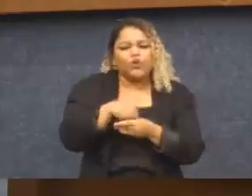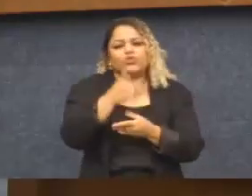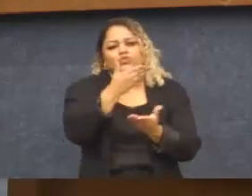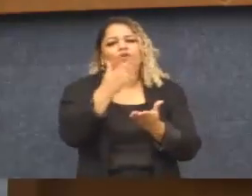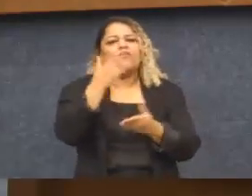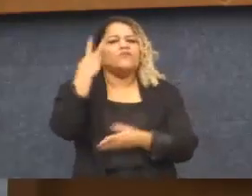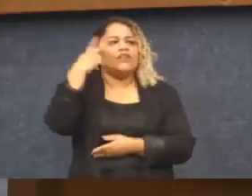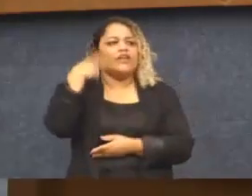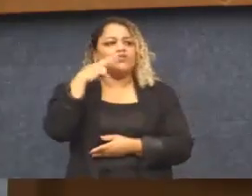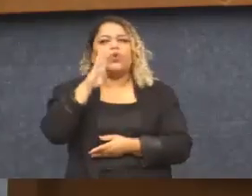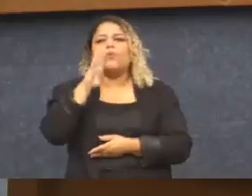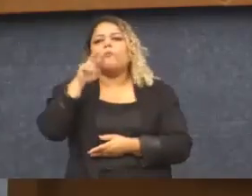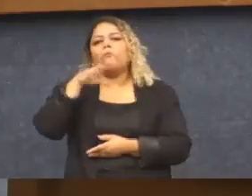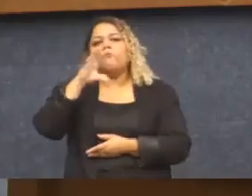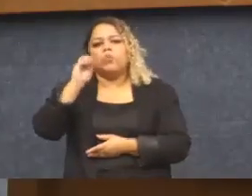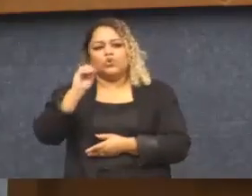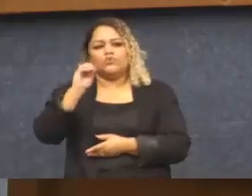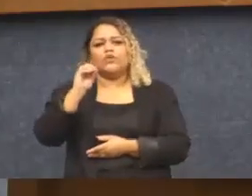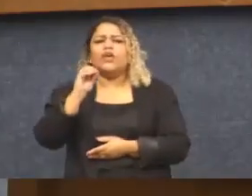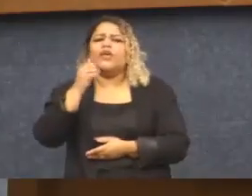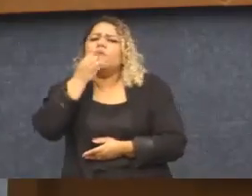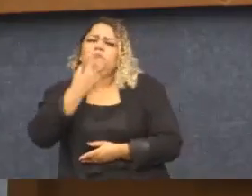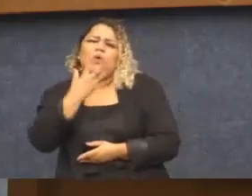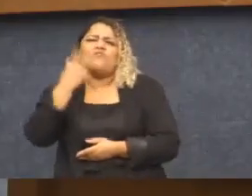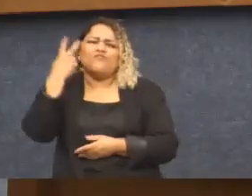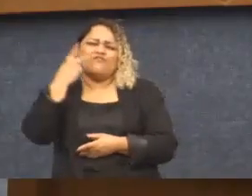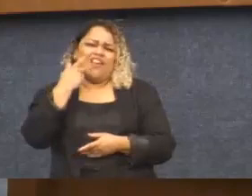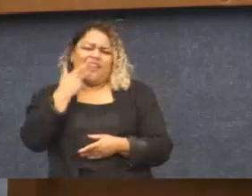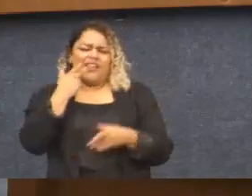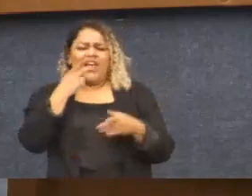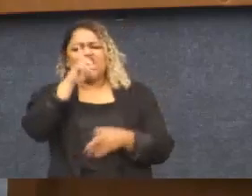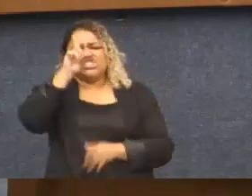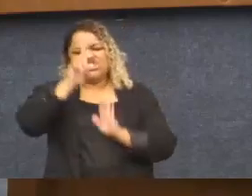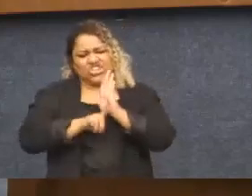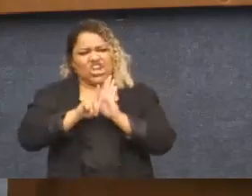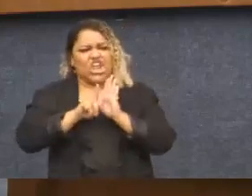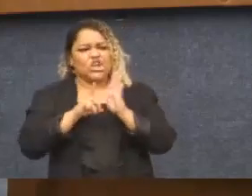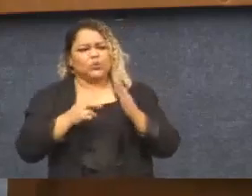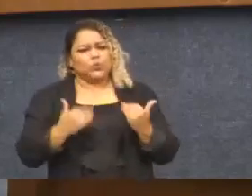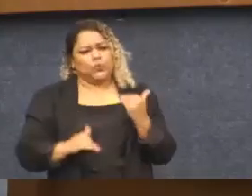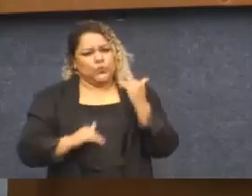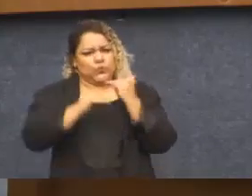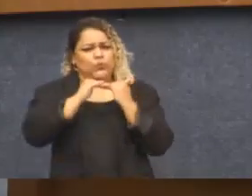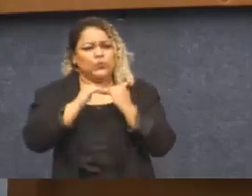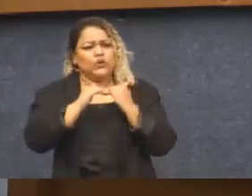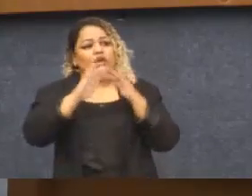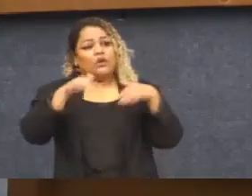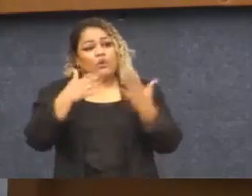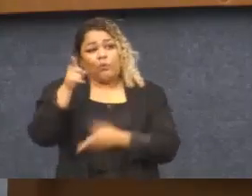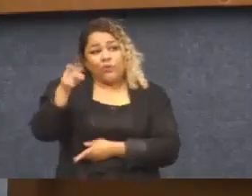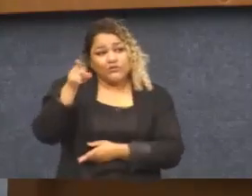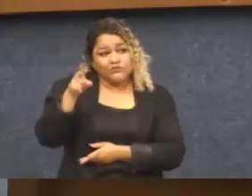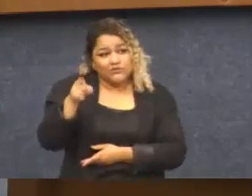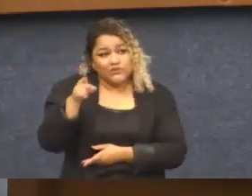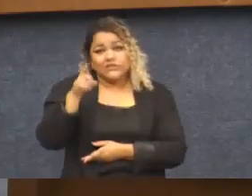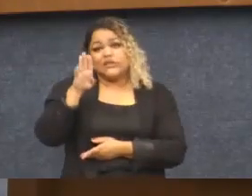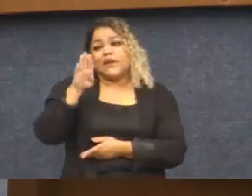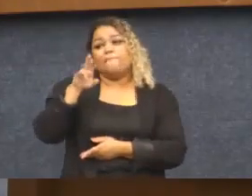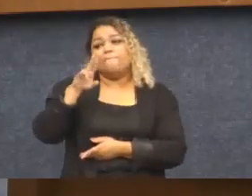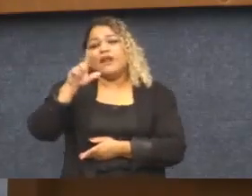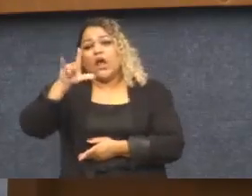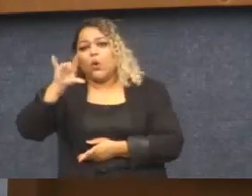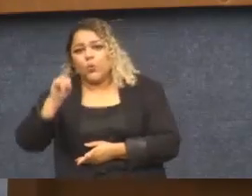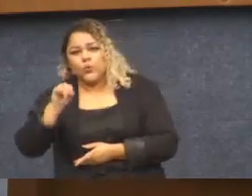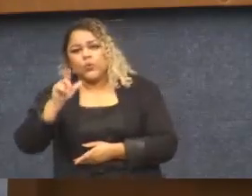É muito fácil falar de direitos iguais quando a sua barriga está cheia, Braulio Lara. Quando a gente